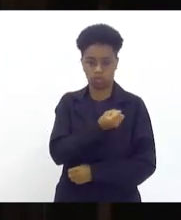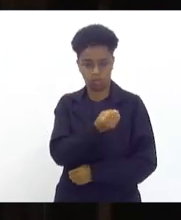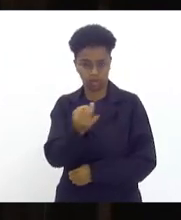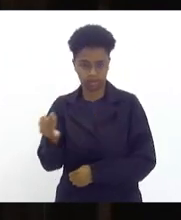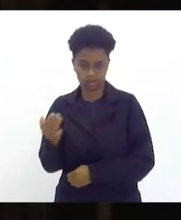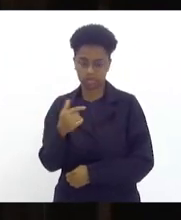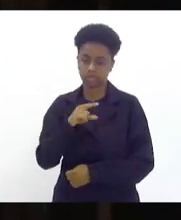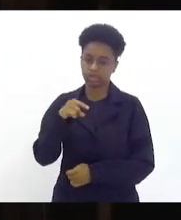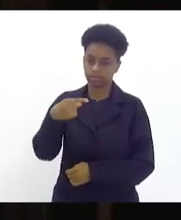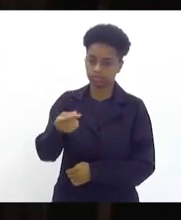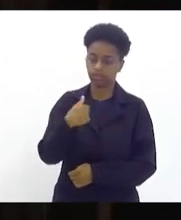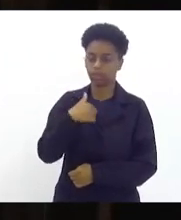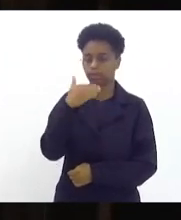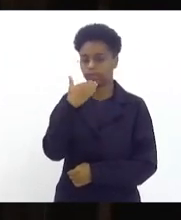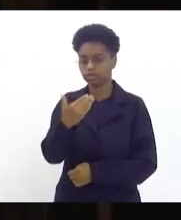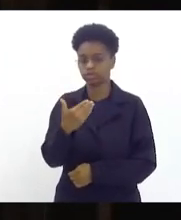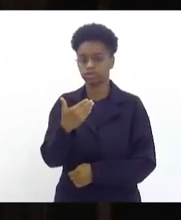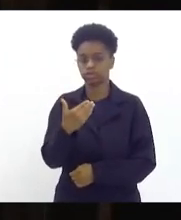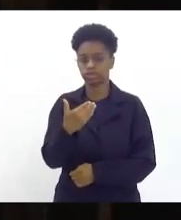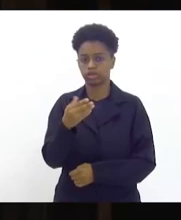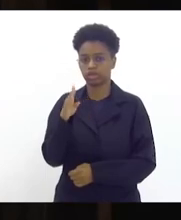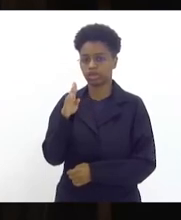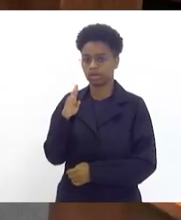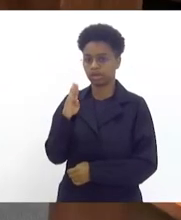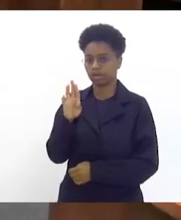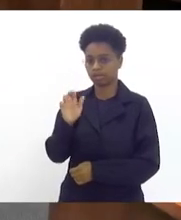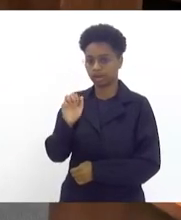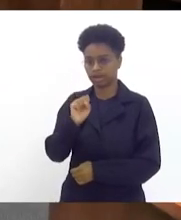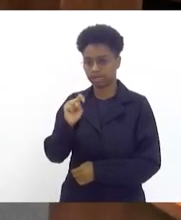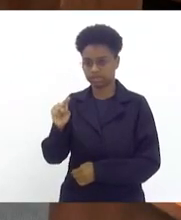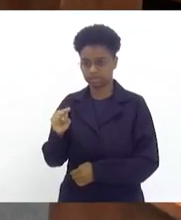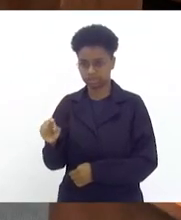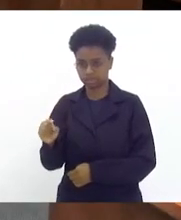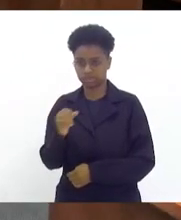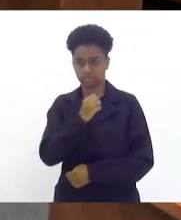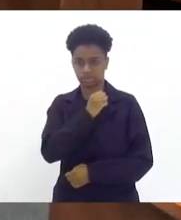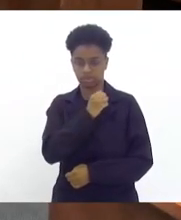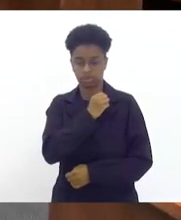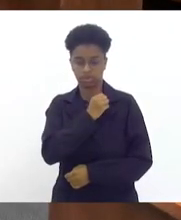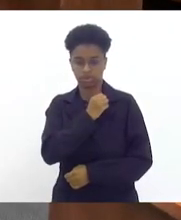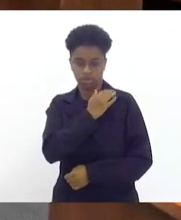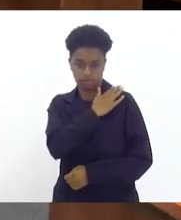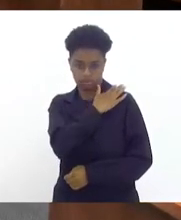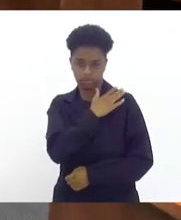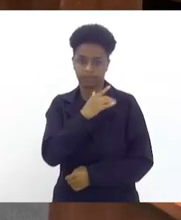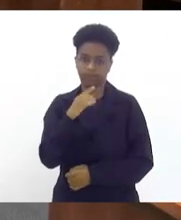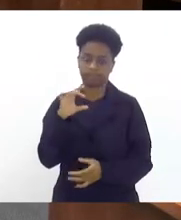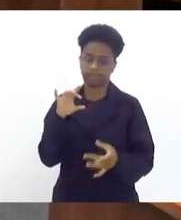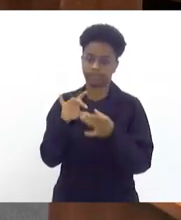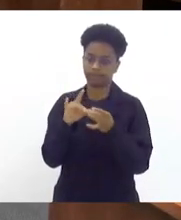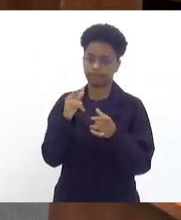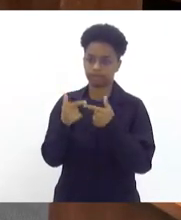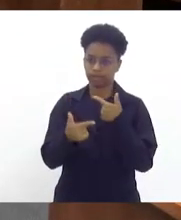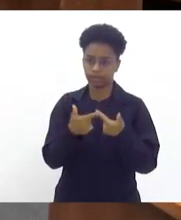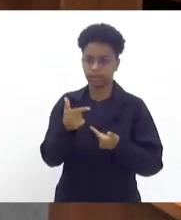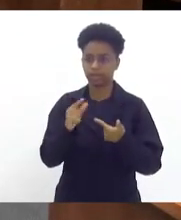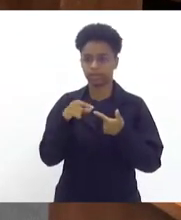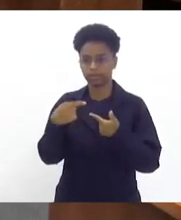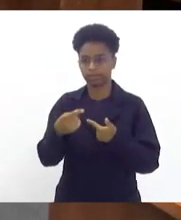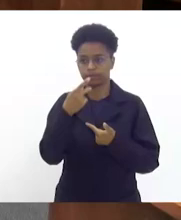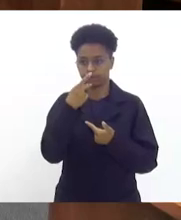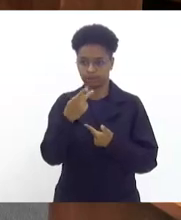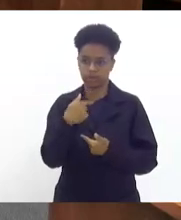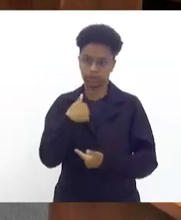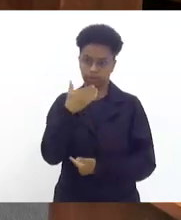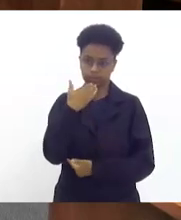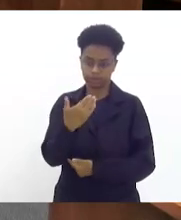o Comandante Brás nosso parceiro irmão de de trabalho lá com a gente sempre pode contar